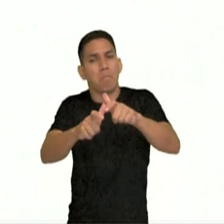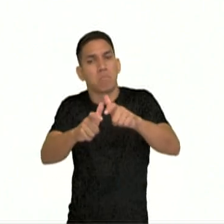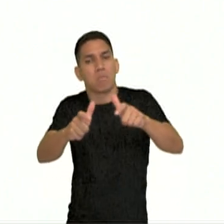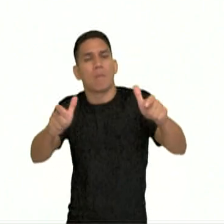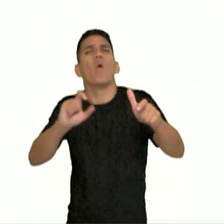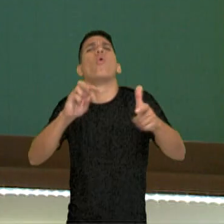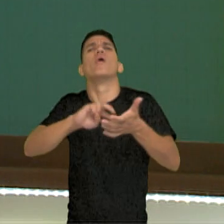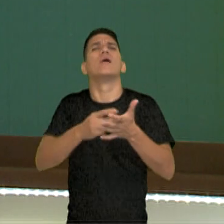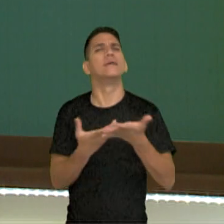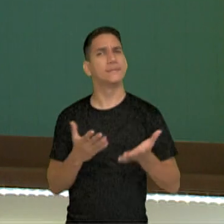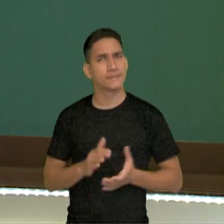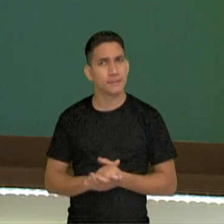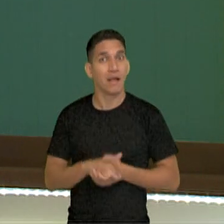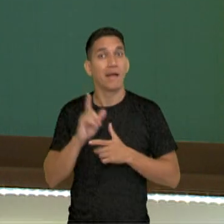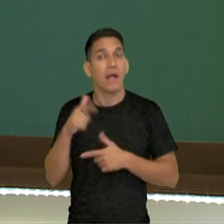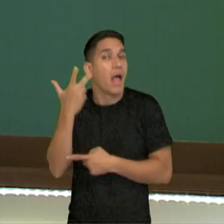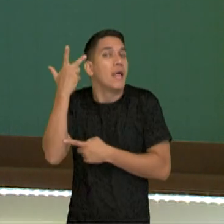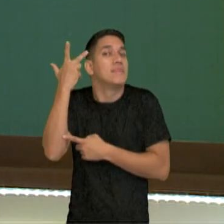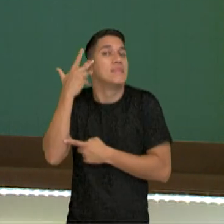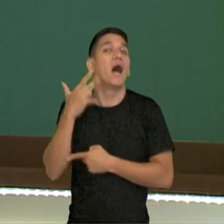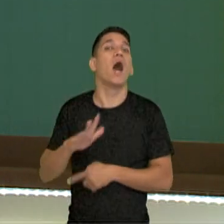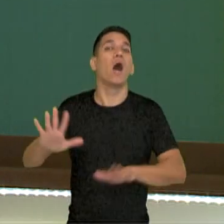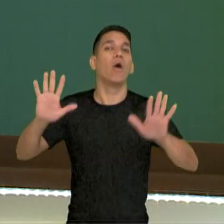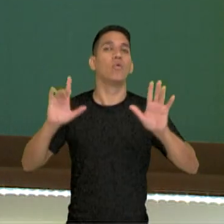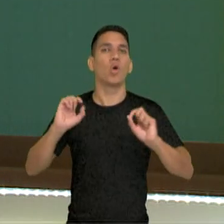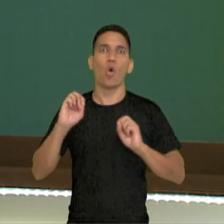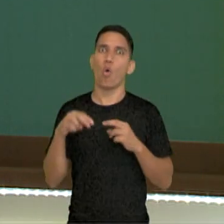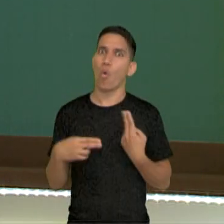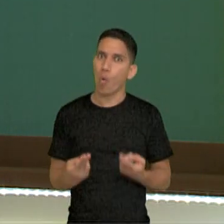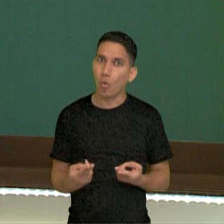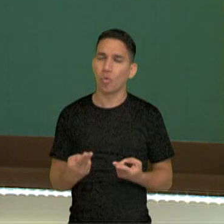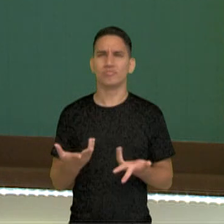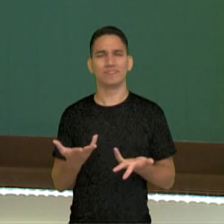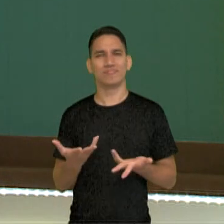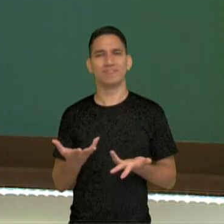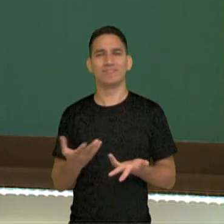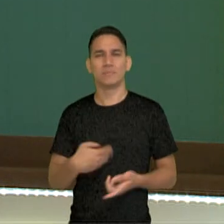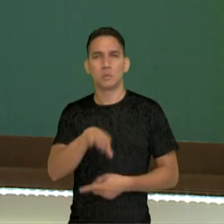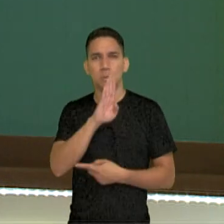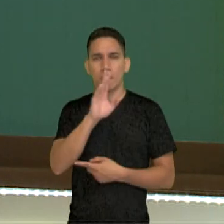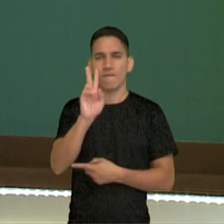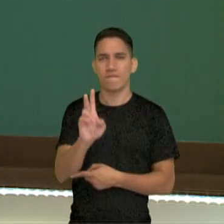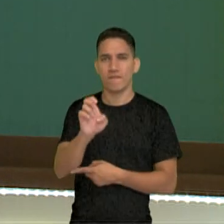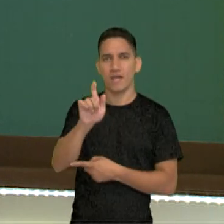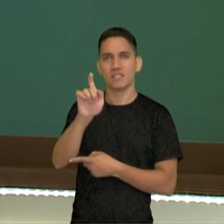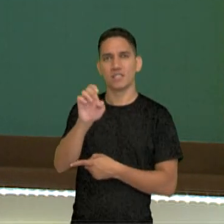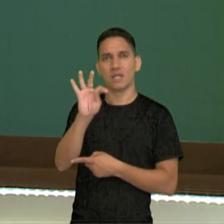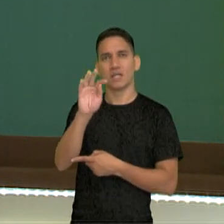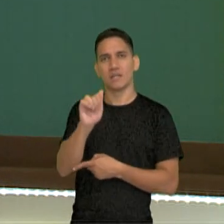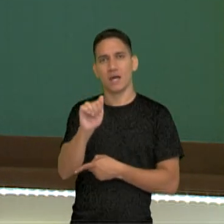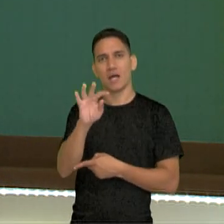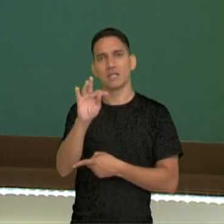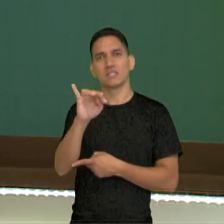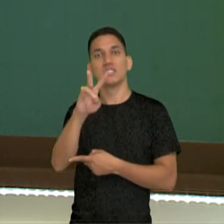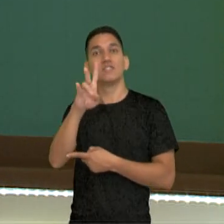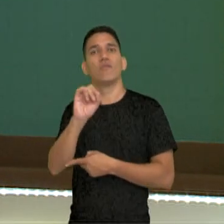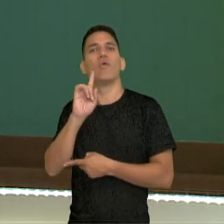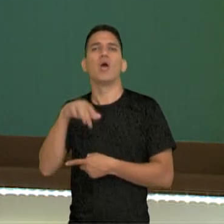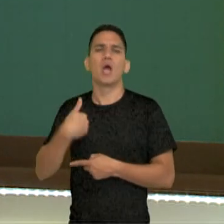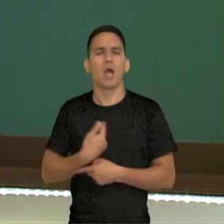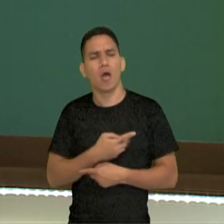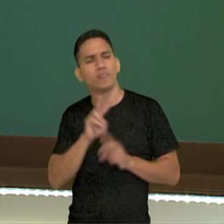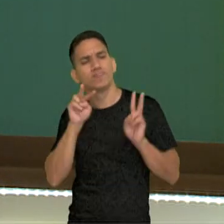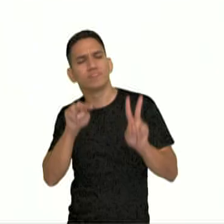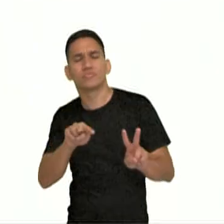da população? Crescimento natural ou vegetativo? Eu considero a população absoluta, o total, né,